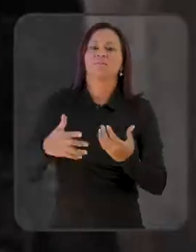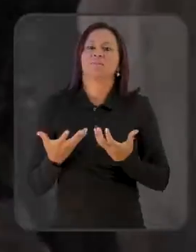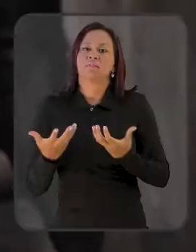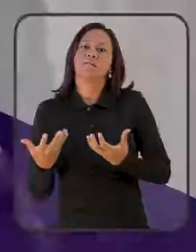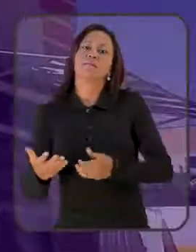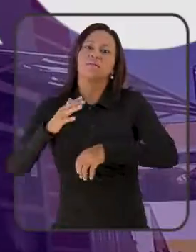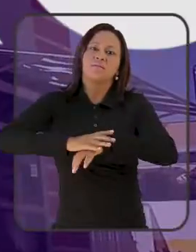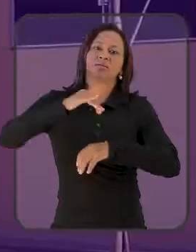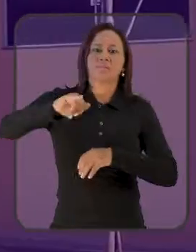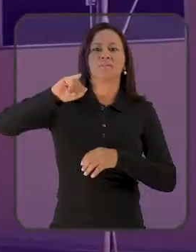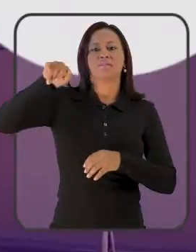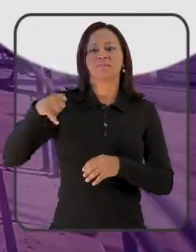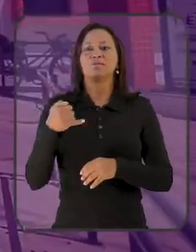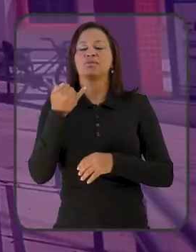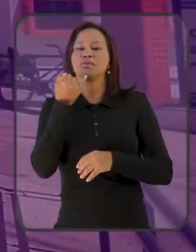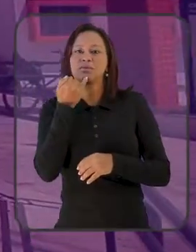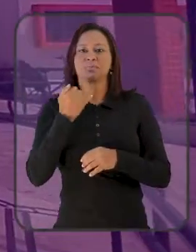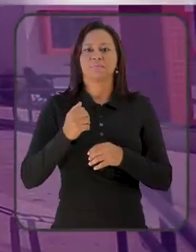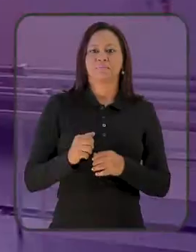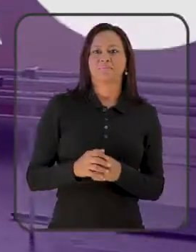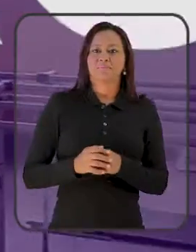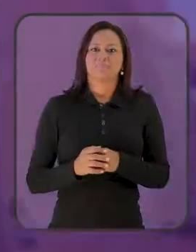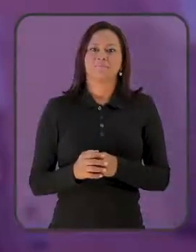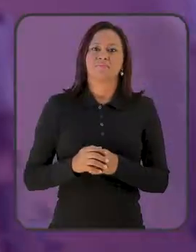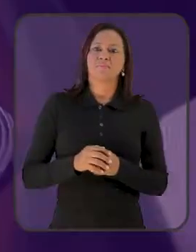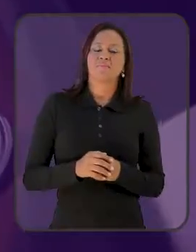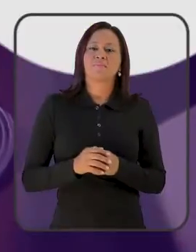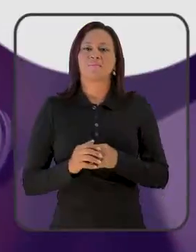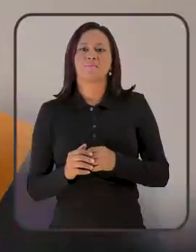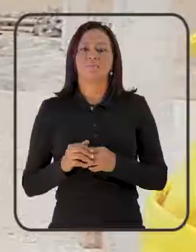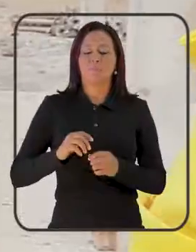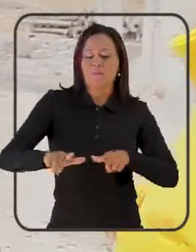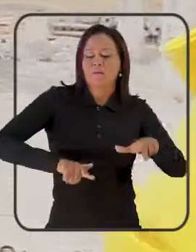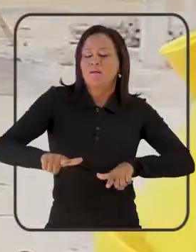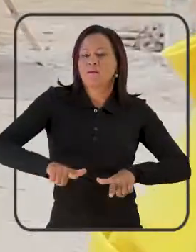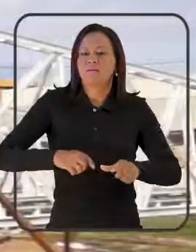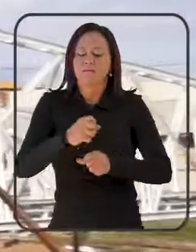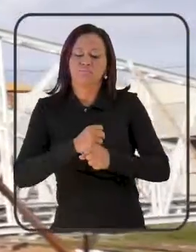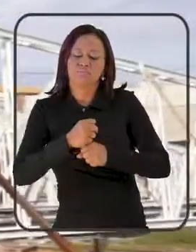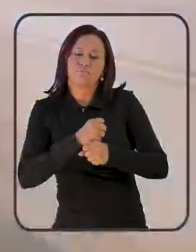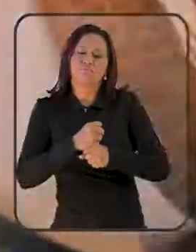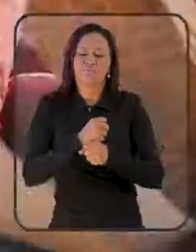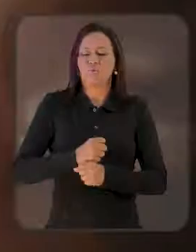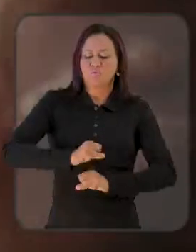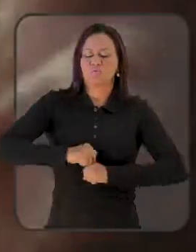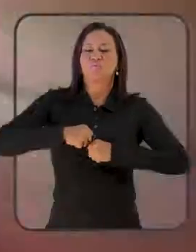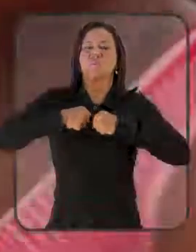eleição. Quero mais João, quero mais João. Ele resolveu, trabalhou.